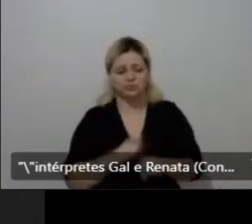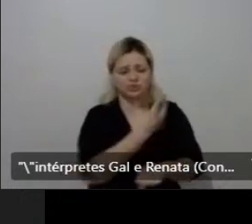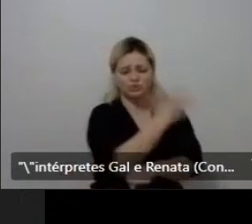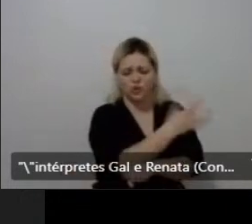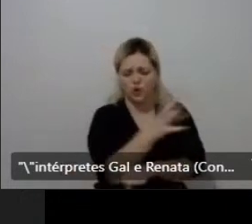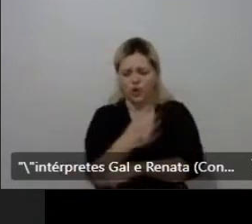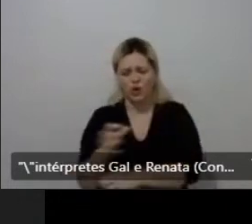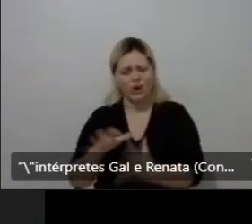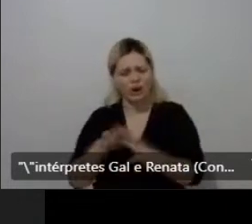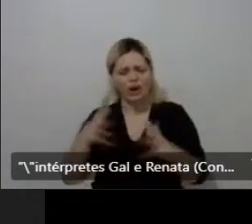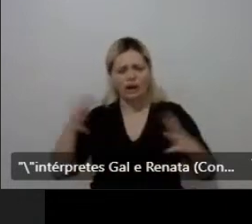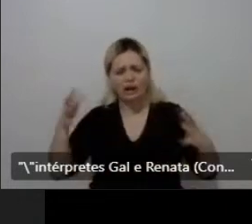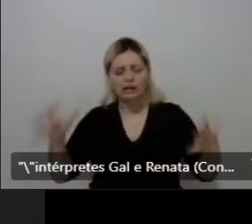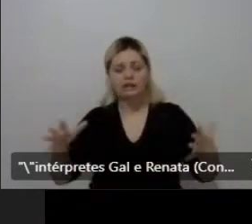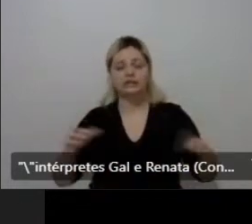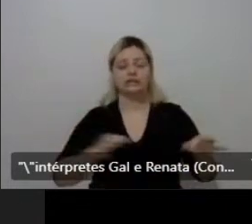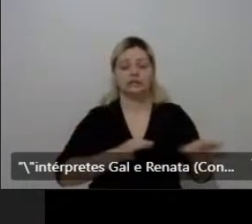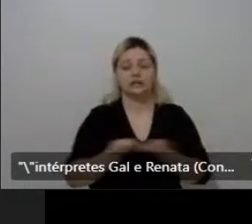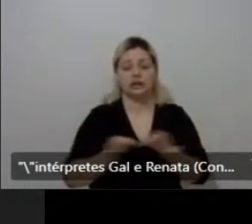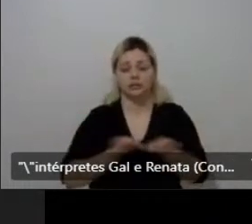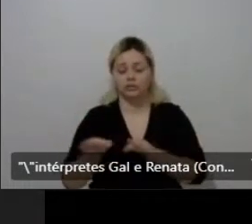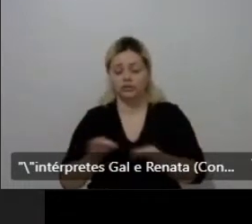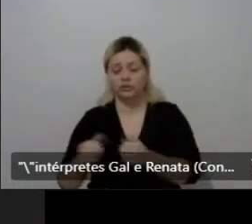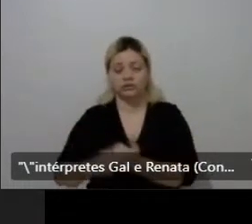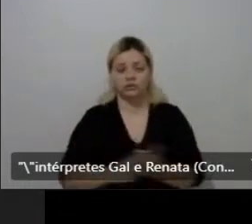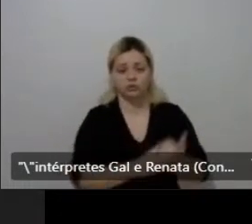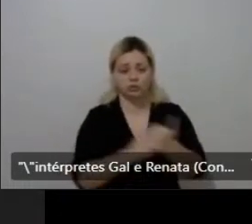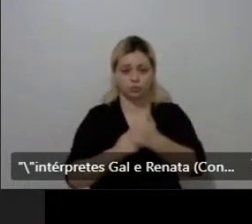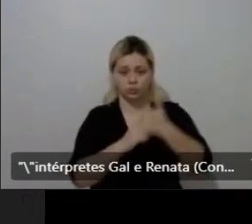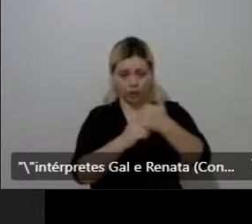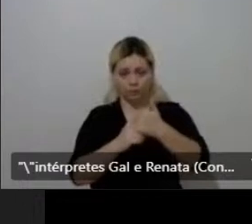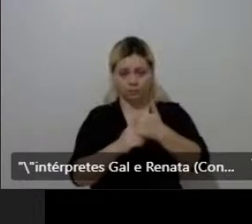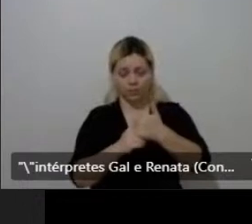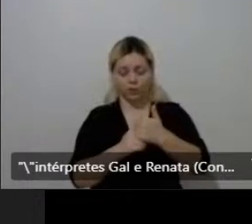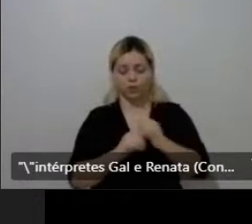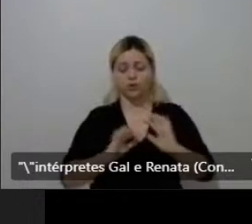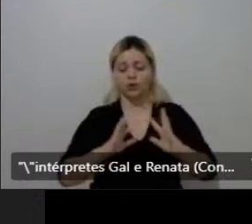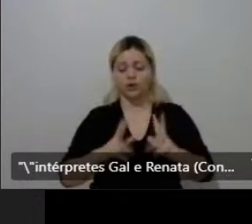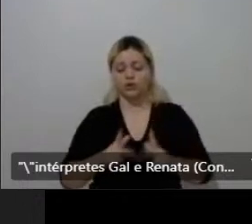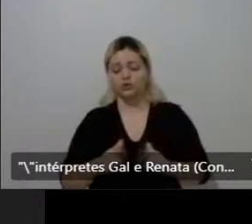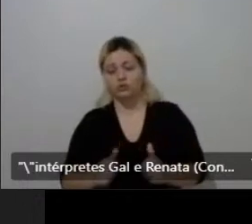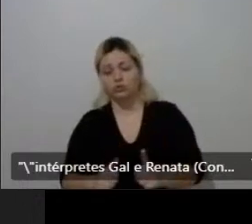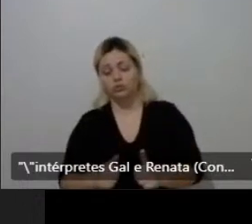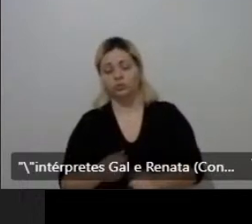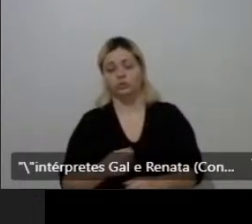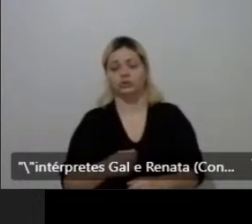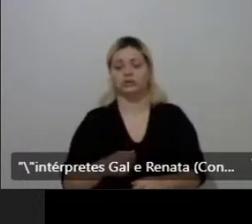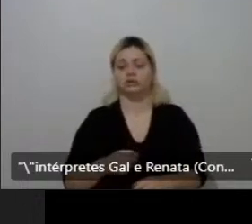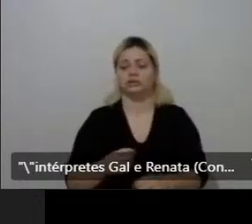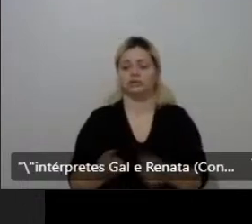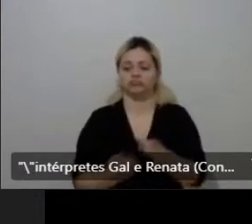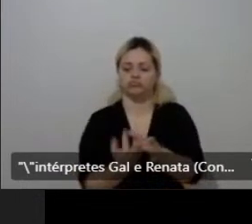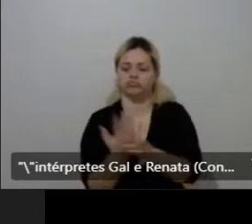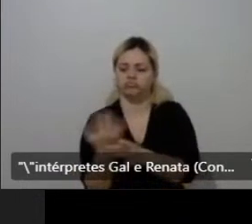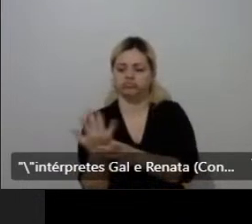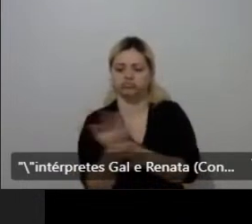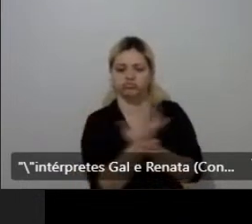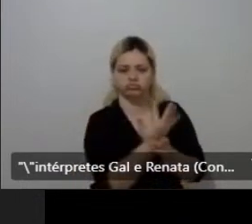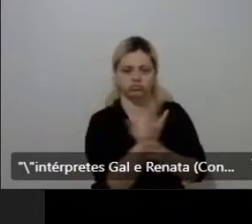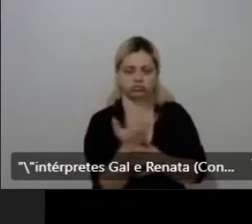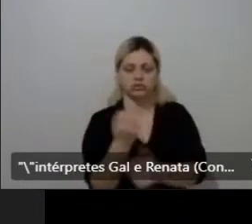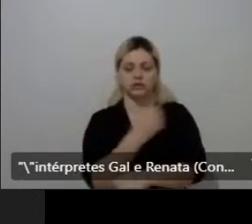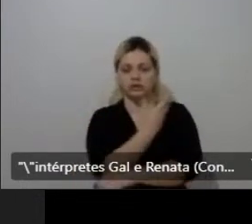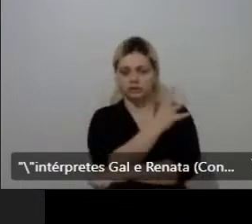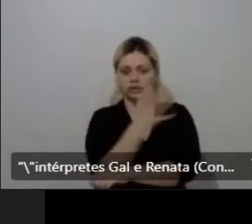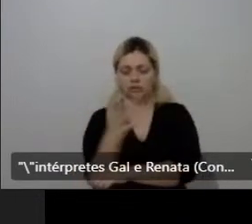seja, organização com apoio, né, de agentes estatais, inclusive, das queimadas, a contaminação da